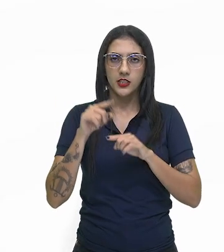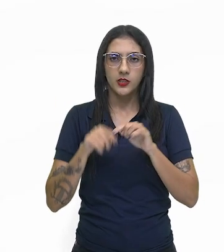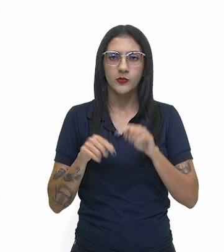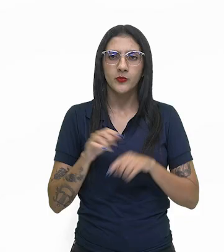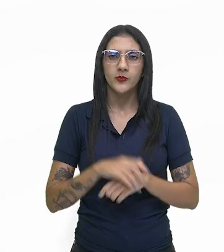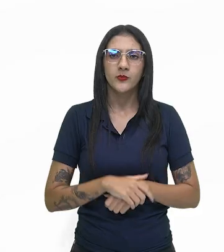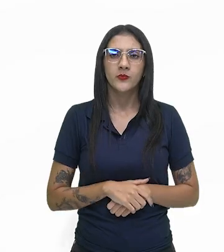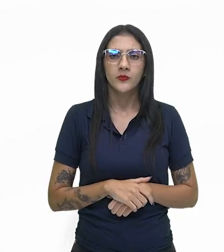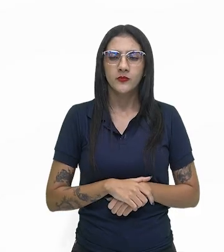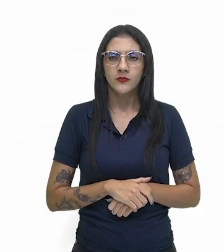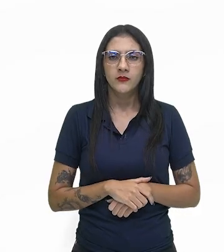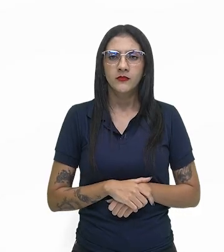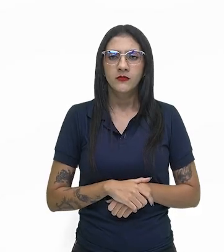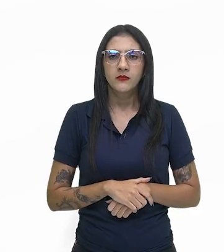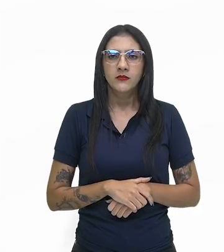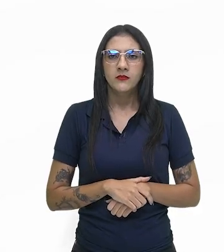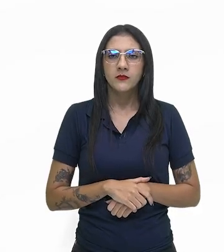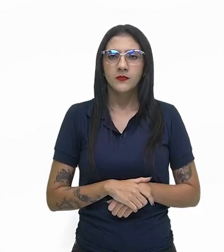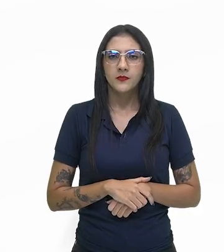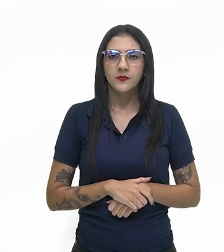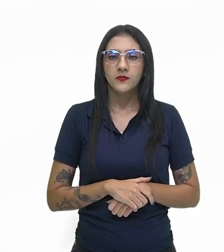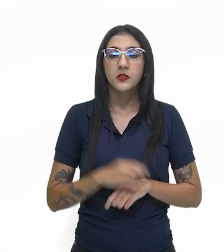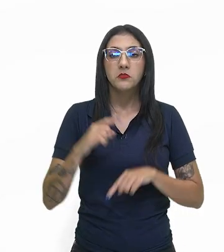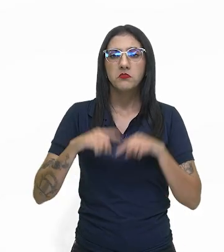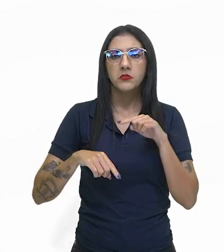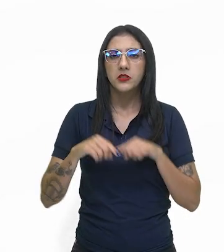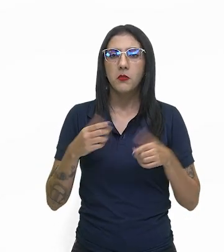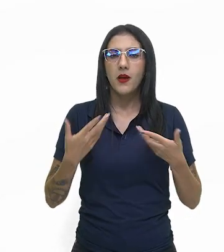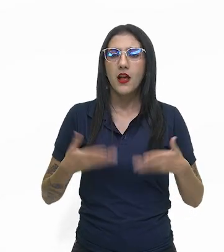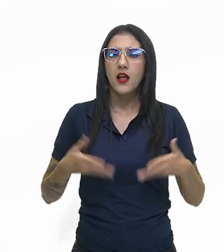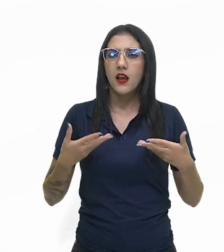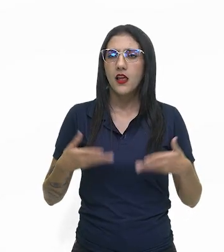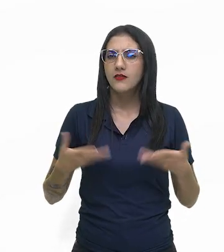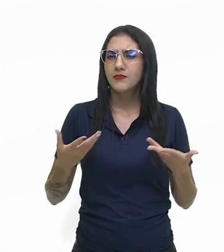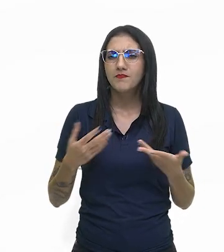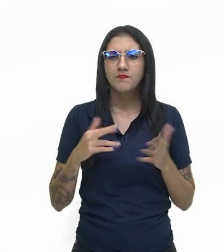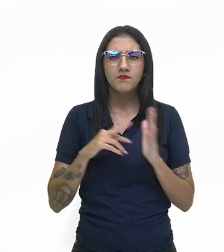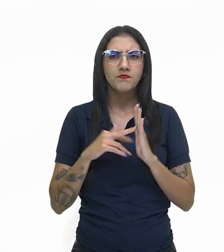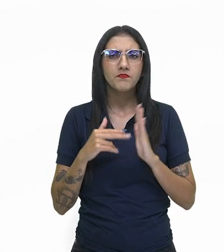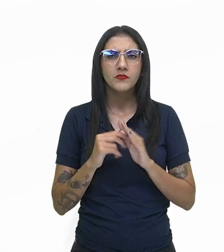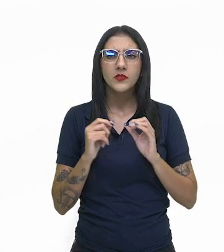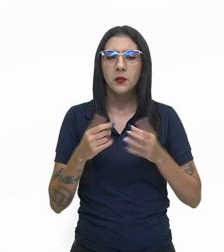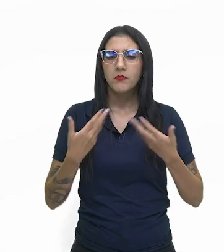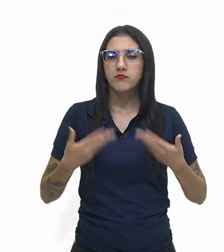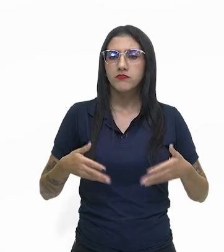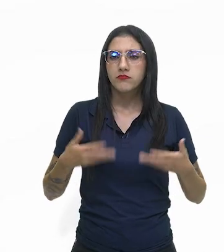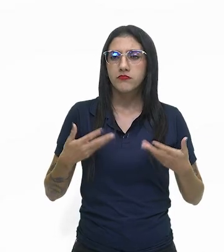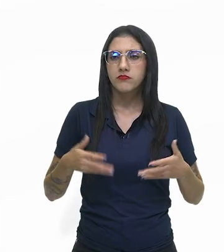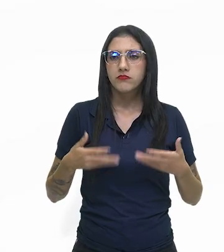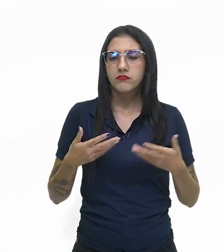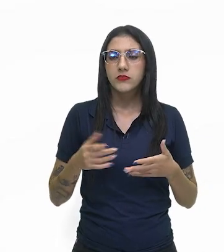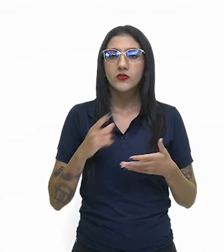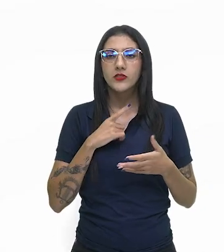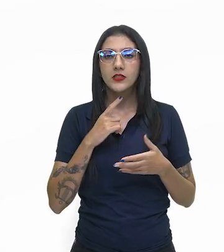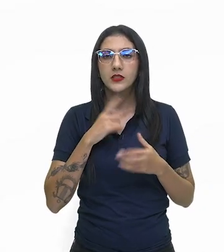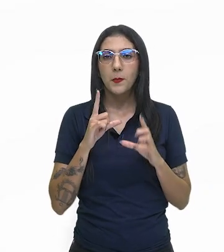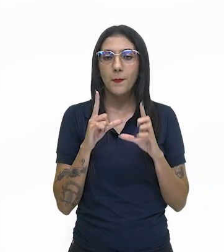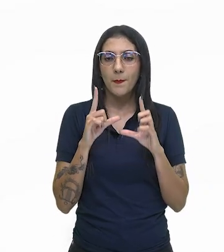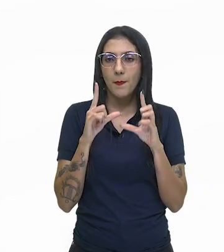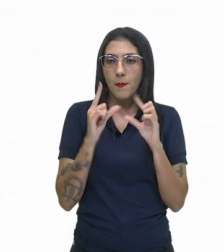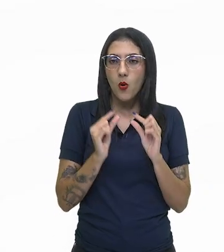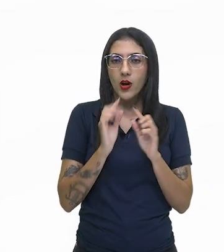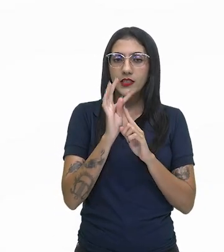componentes. Os produtos mais leves, o que quer dizer produtos mais leves? São aqueles que têm menor ponto